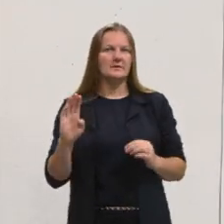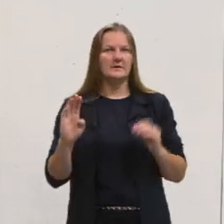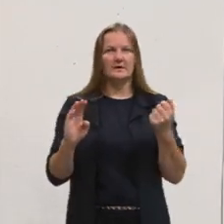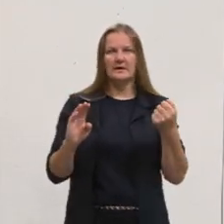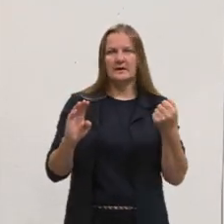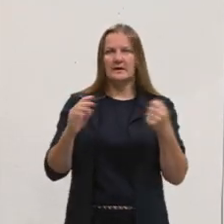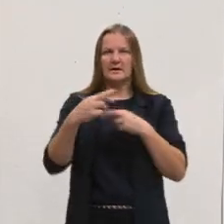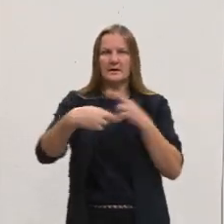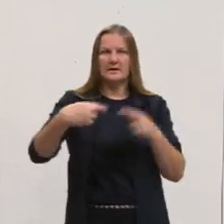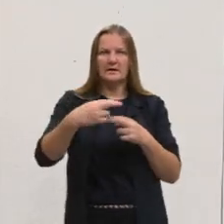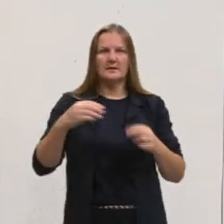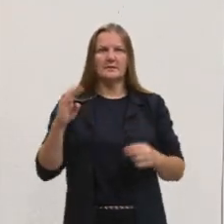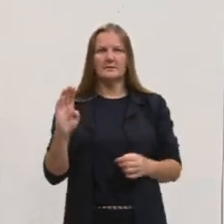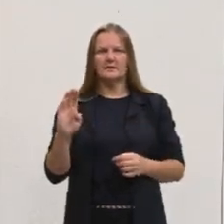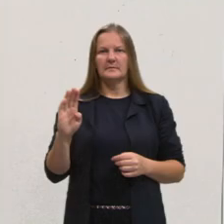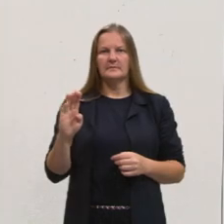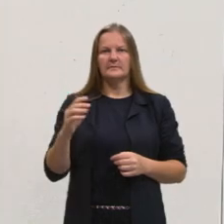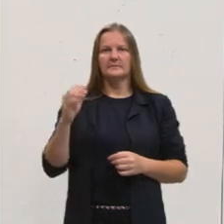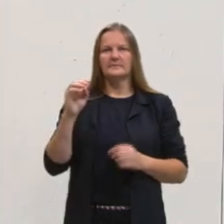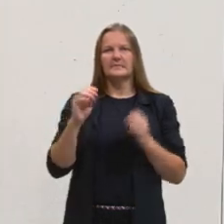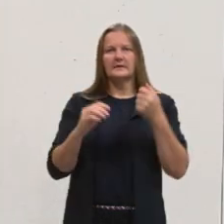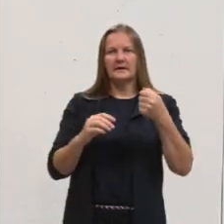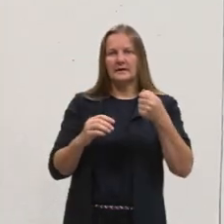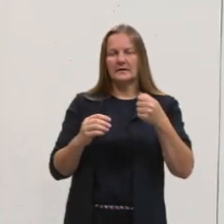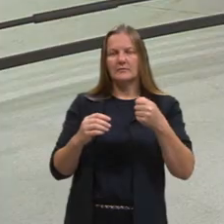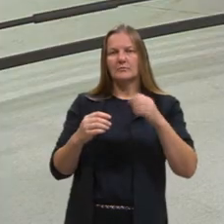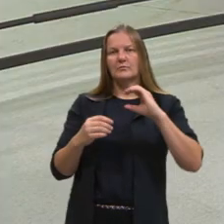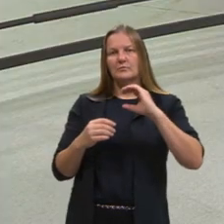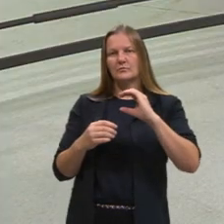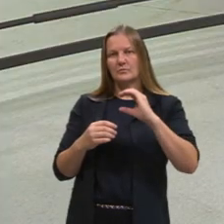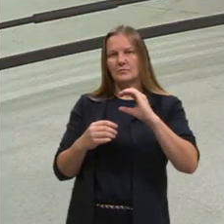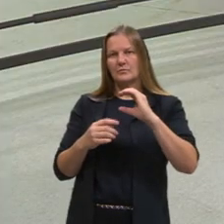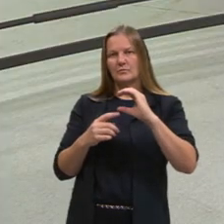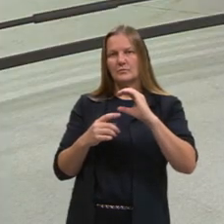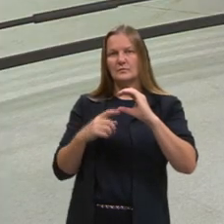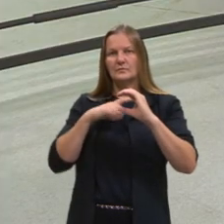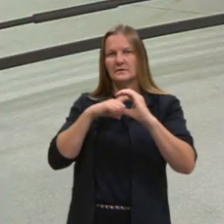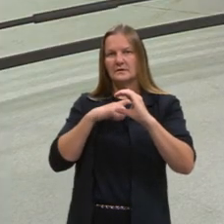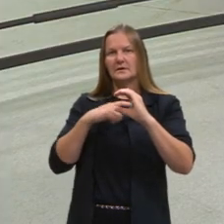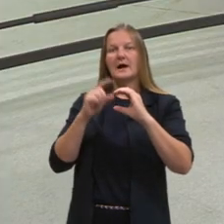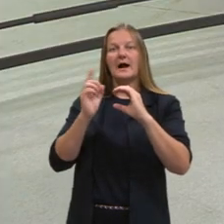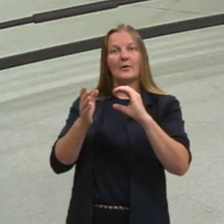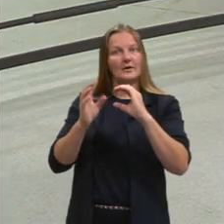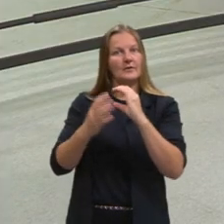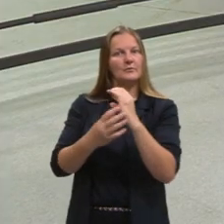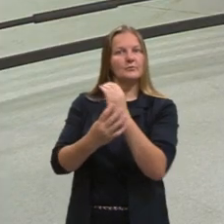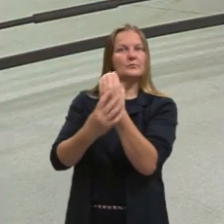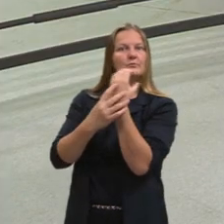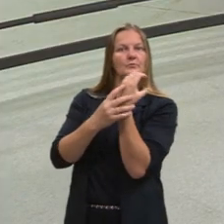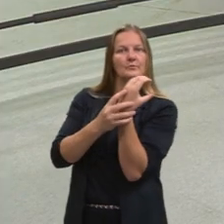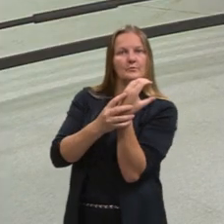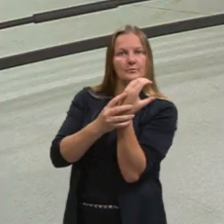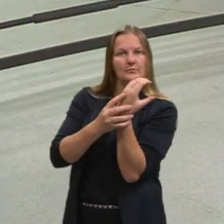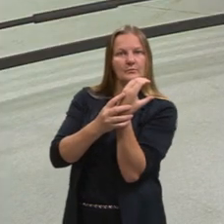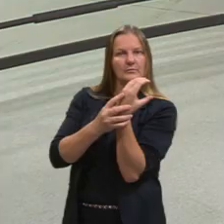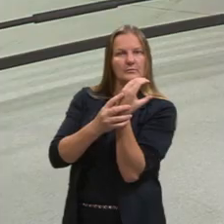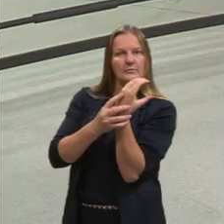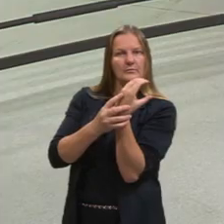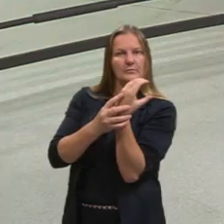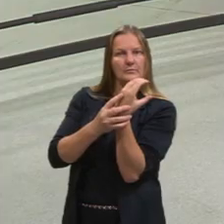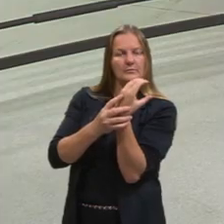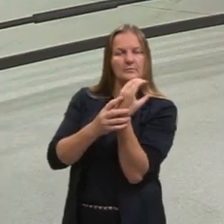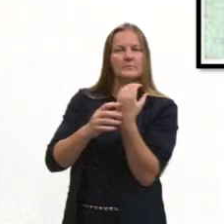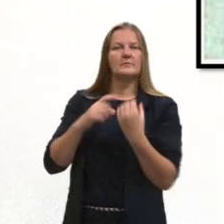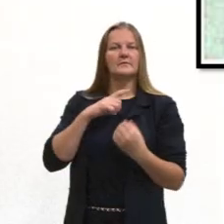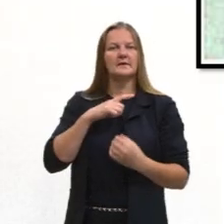a contém B só deixa eu fazer uma coleção Breve Aqui eu peguei e virei você que eu vou fazer uma correção para